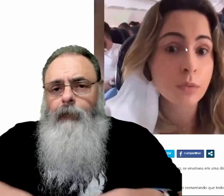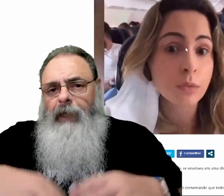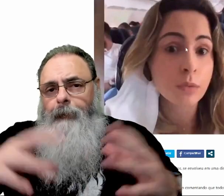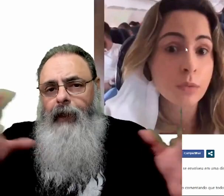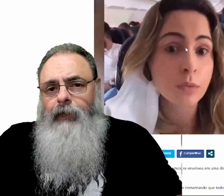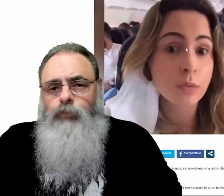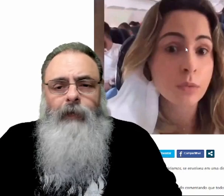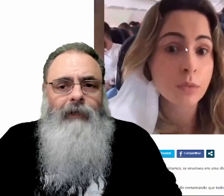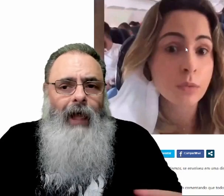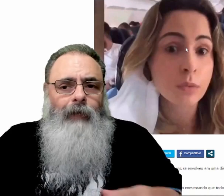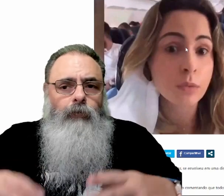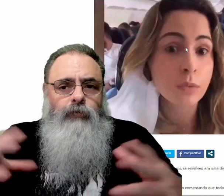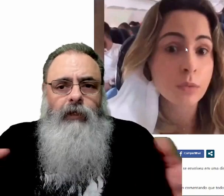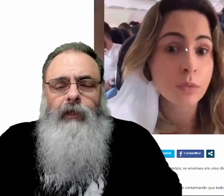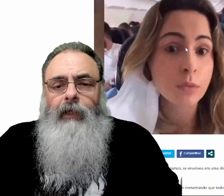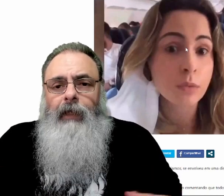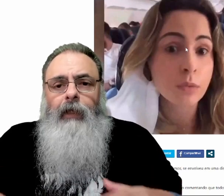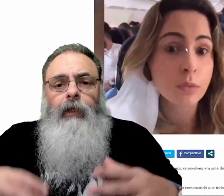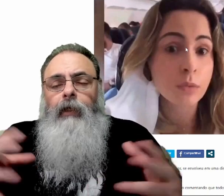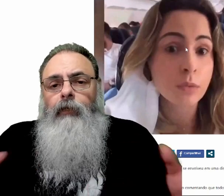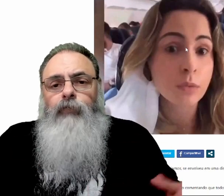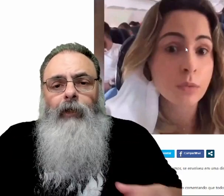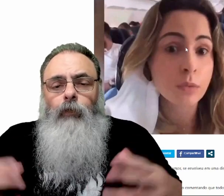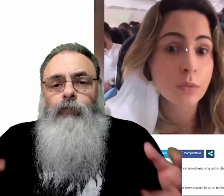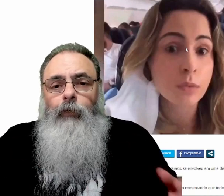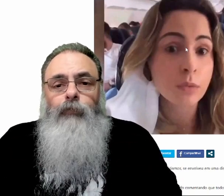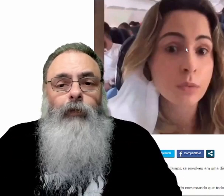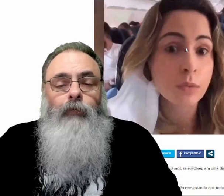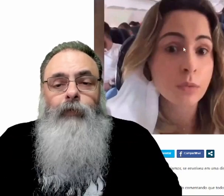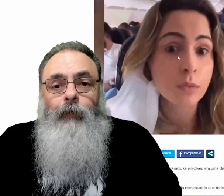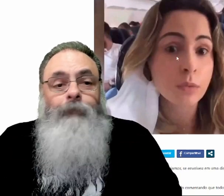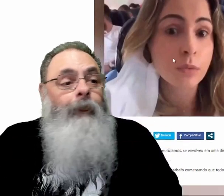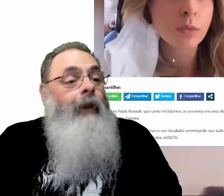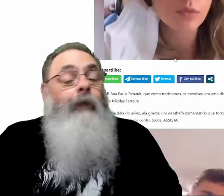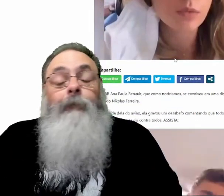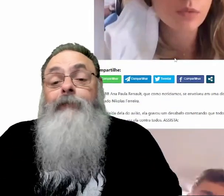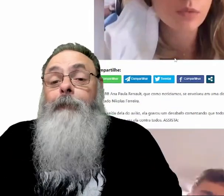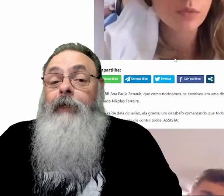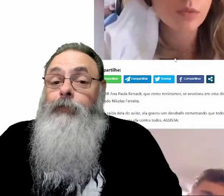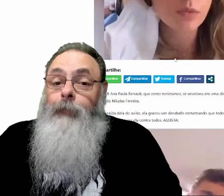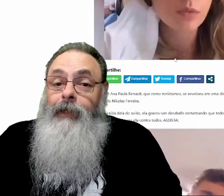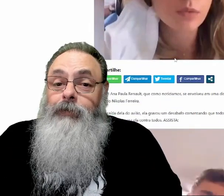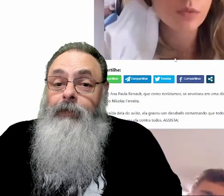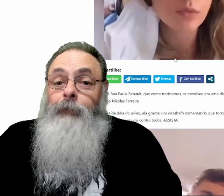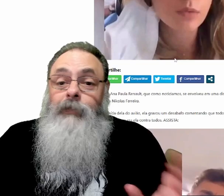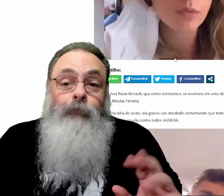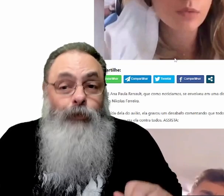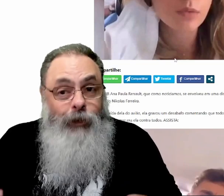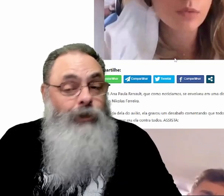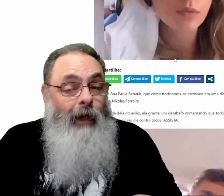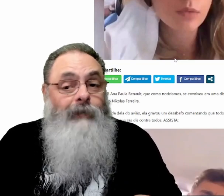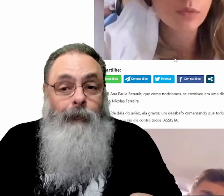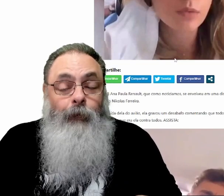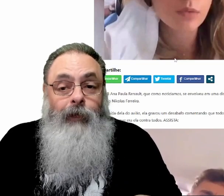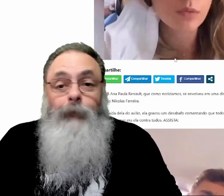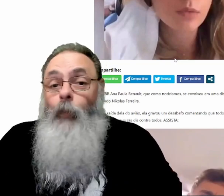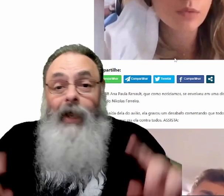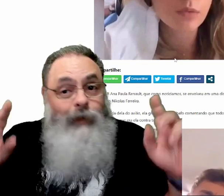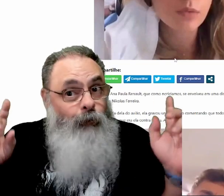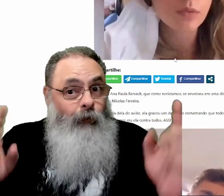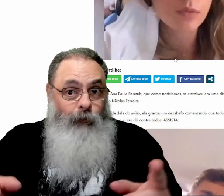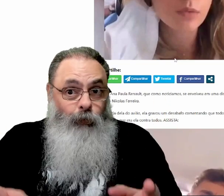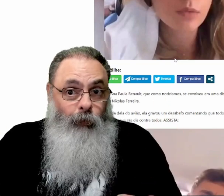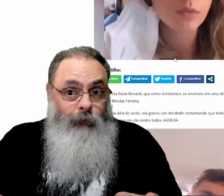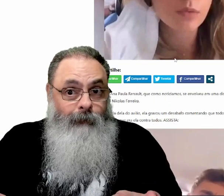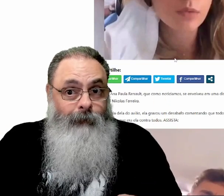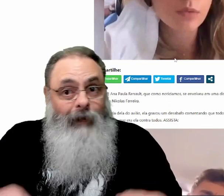Nicola queria que ele perdesse o mandato não sei que lá e falou falou falou mas aparentemente depois ela ficou chateada sabe por quê Porque